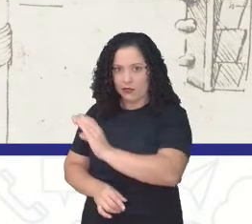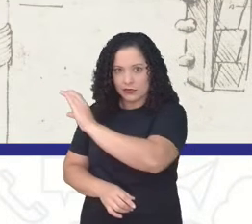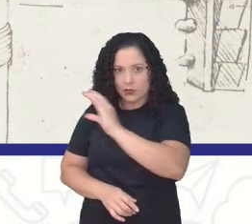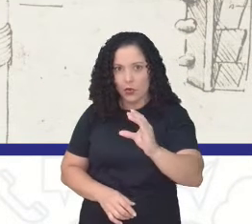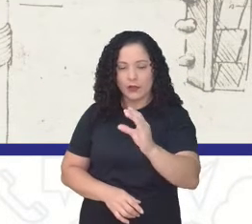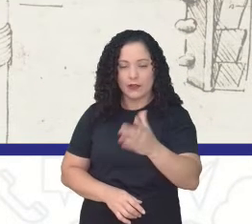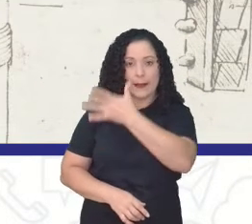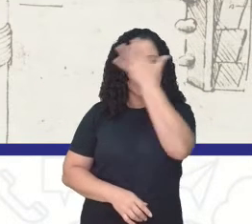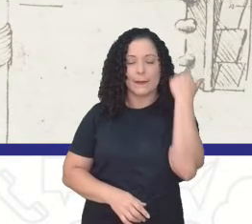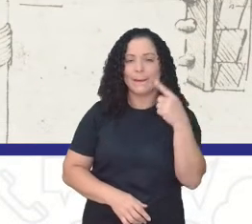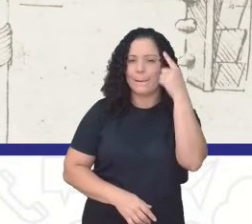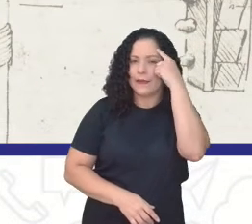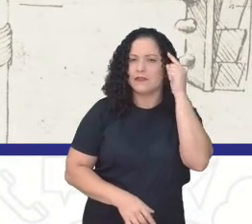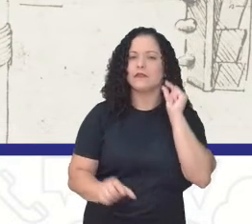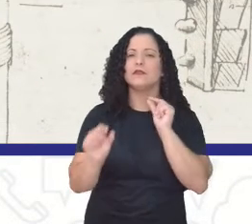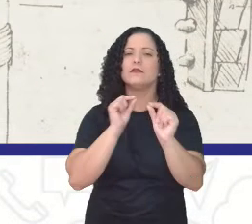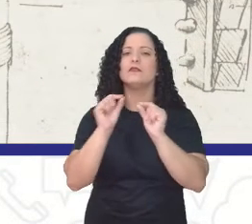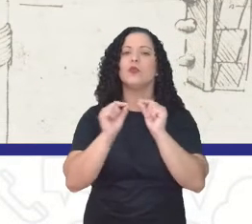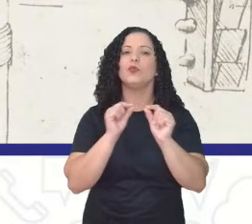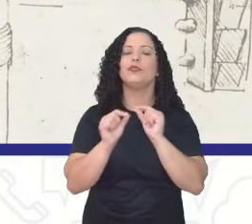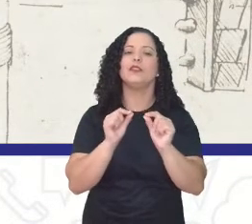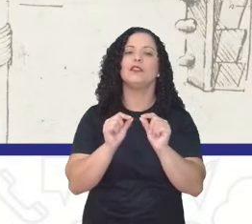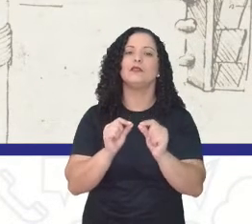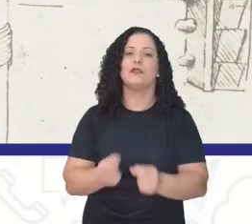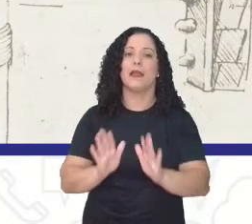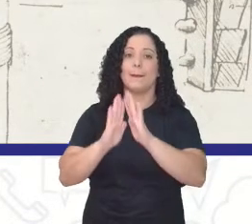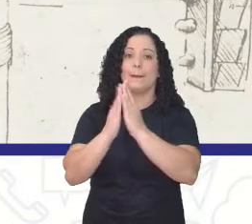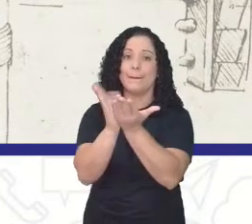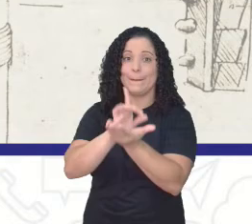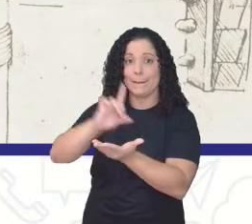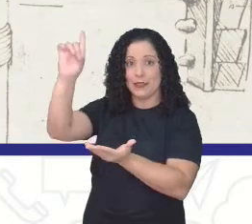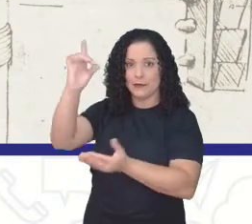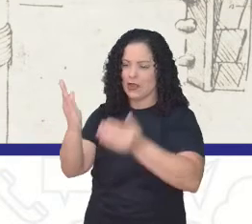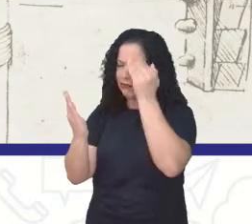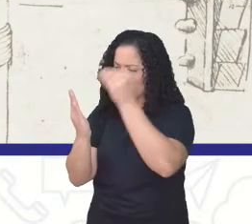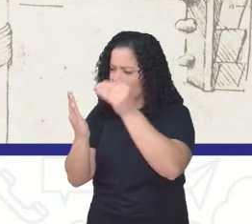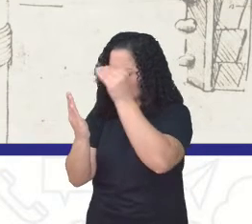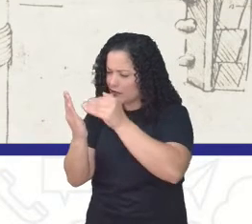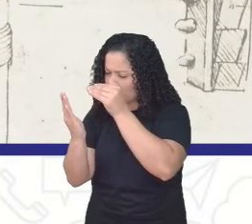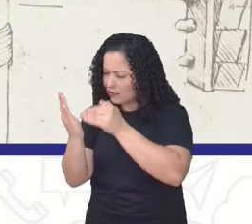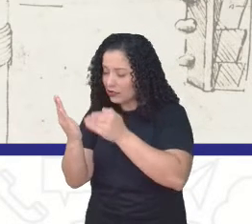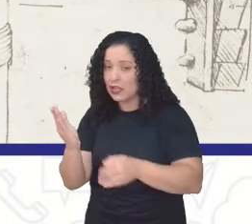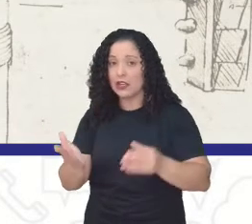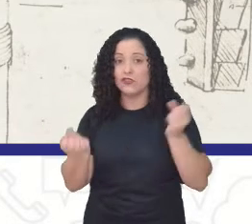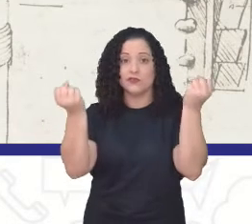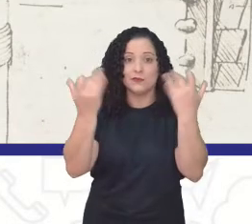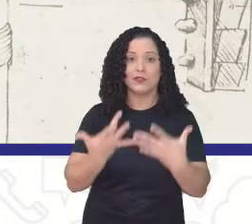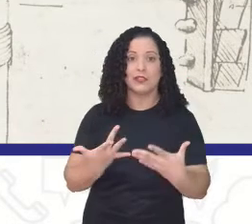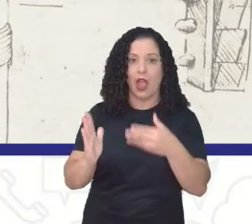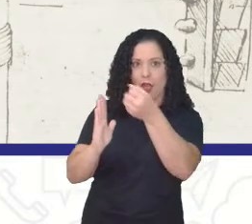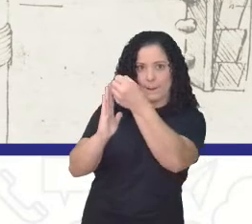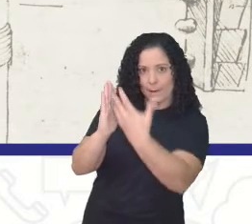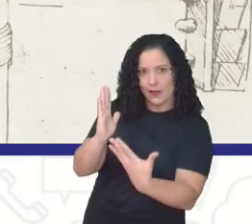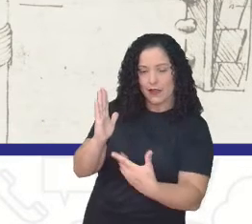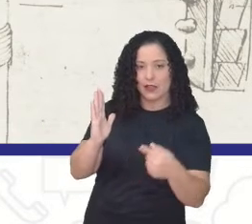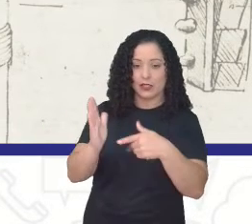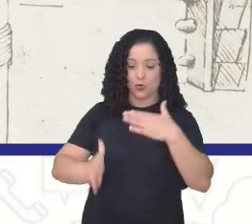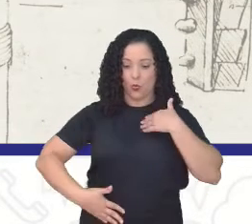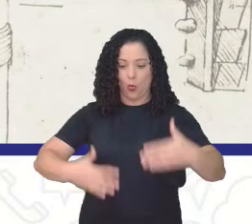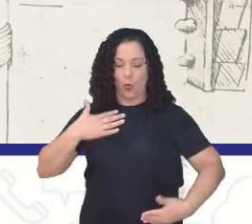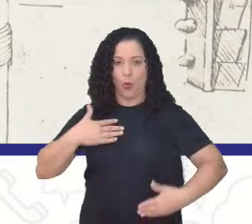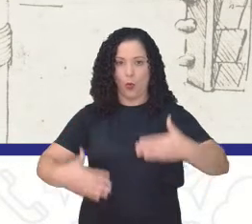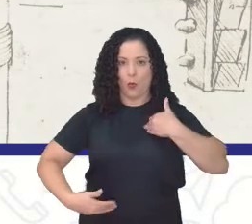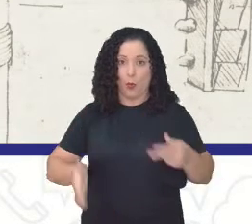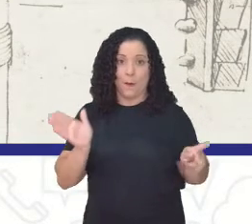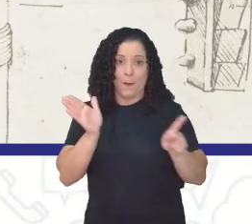levava ao pé da letra, né, o escrito, né, bíblico que diz que o corpo humano ele é templo do